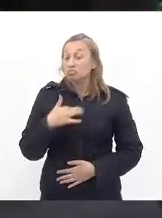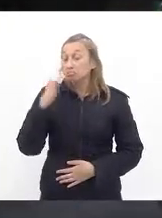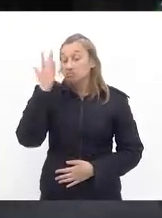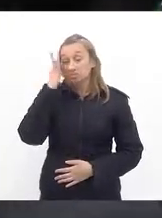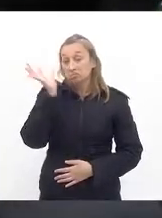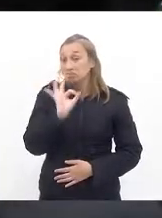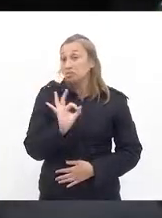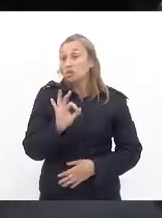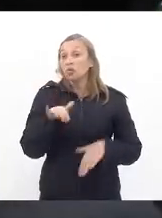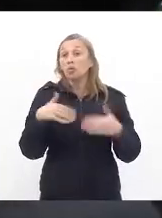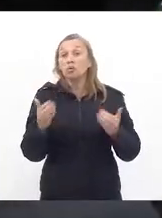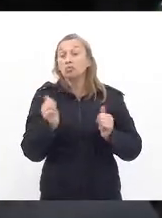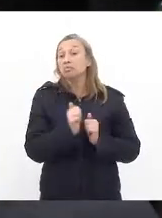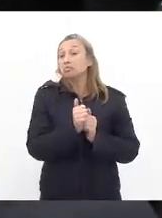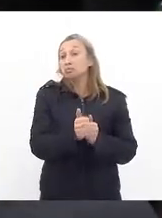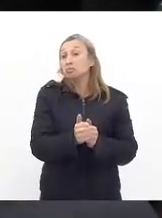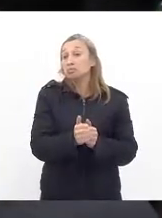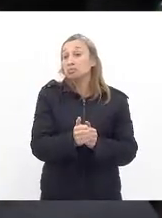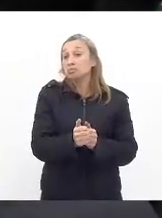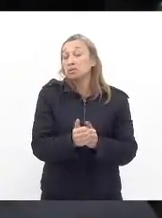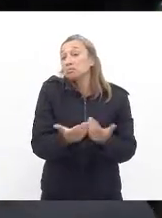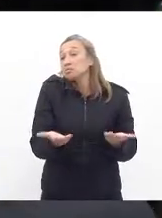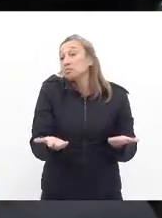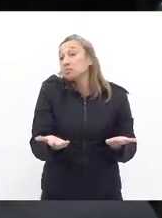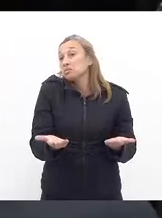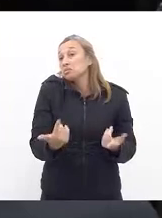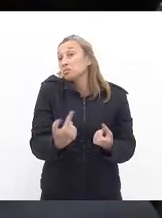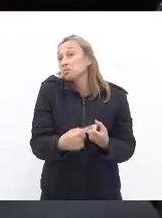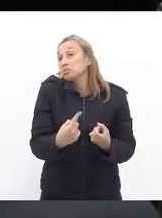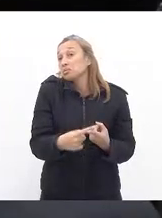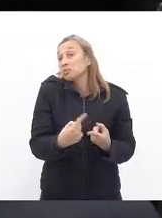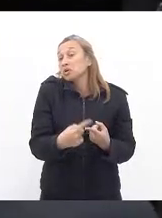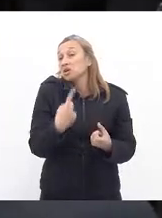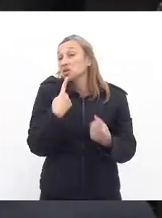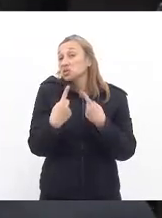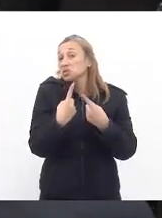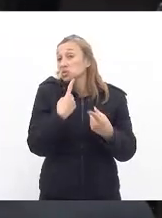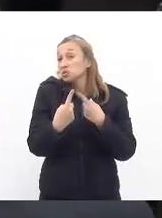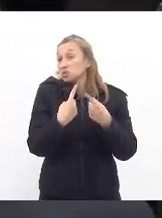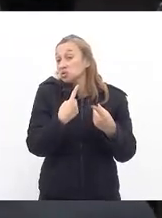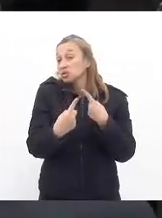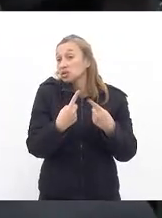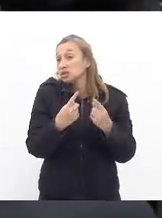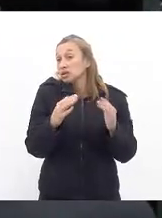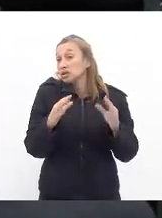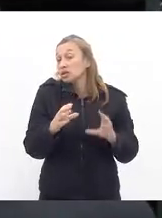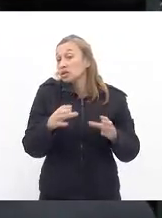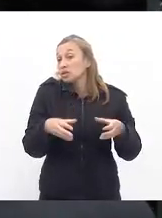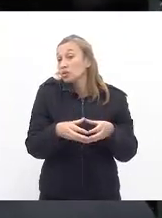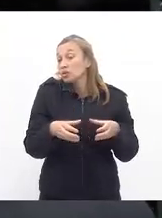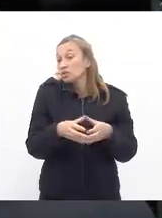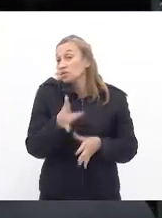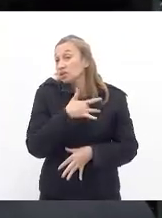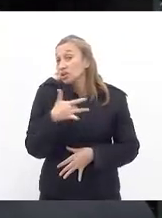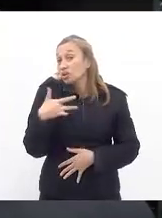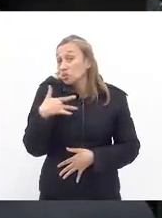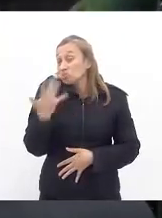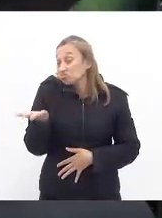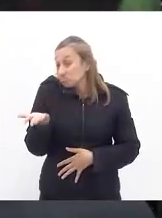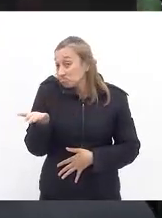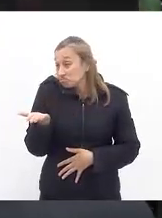entendi Qual foi o encaminhamento da porque o debate estava na comissão de saúde